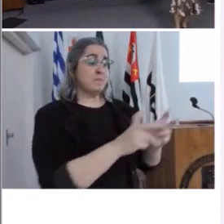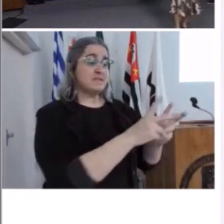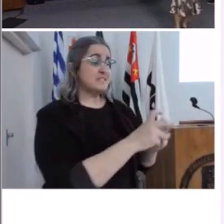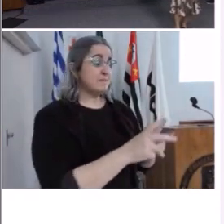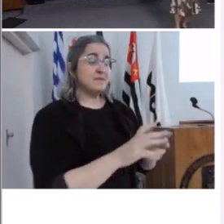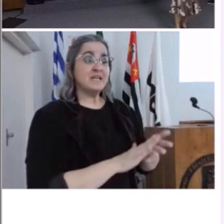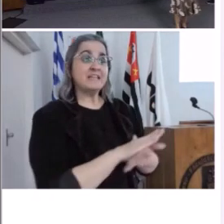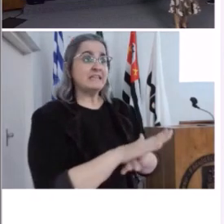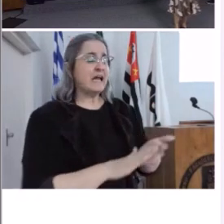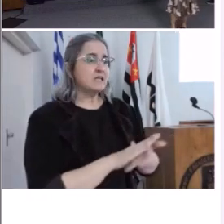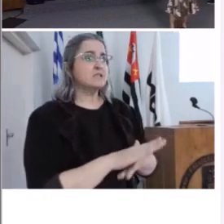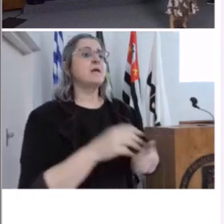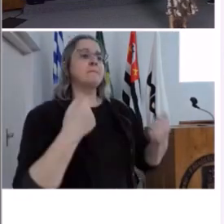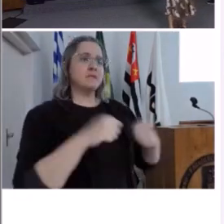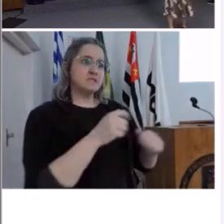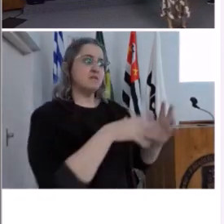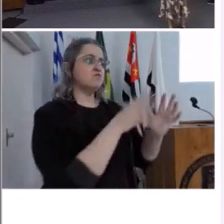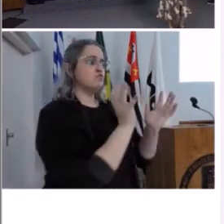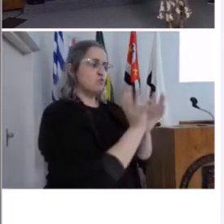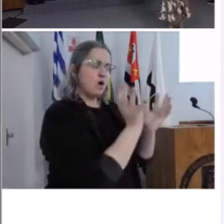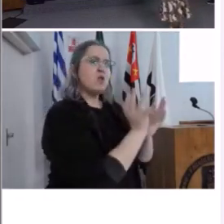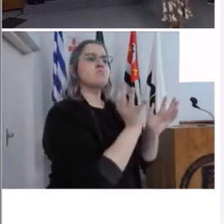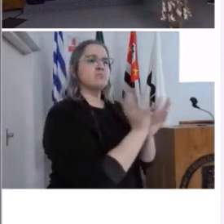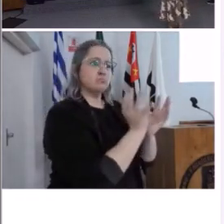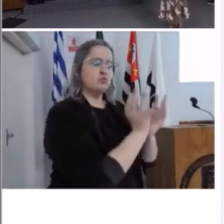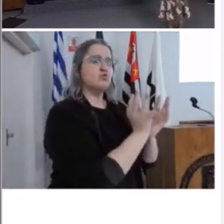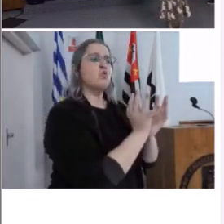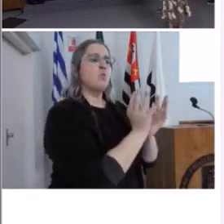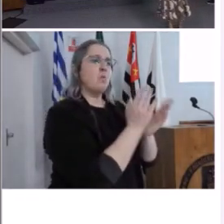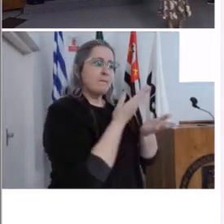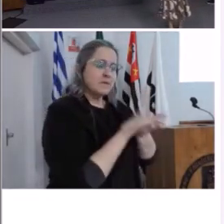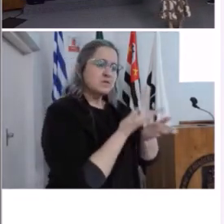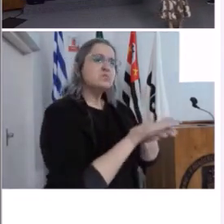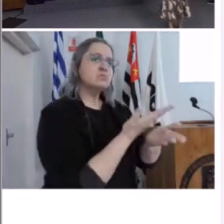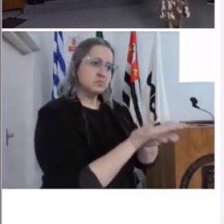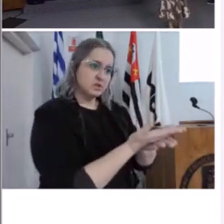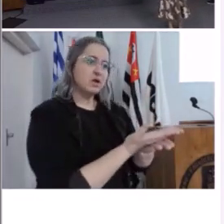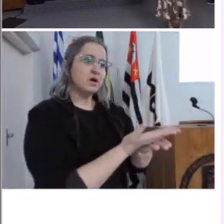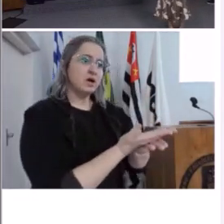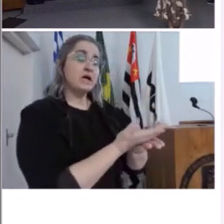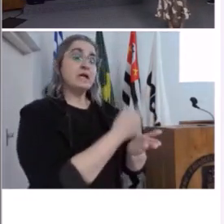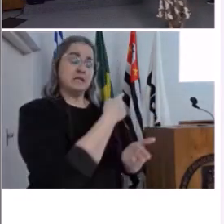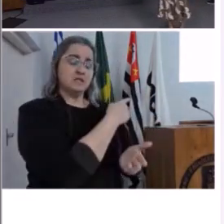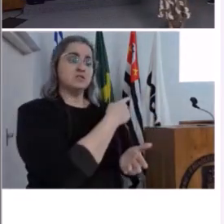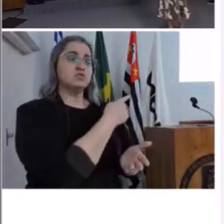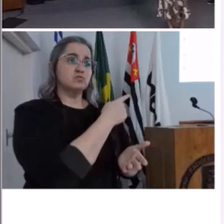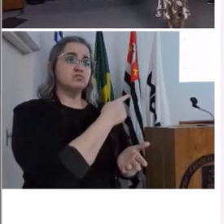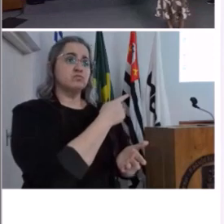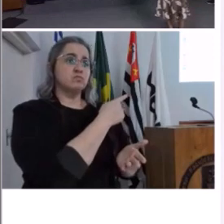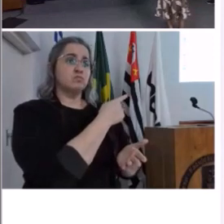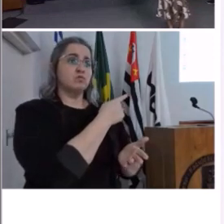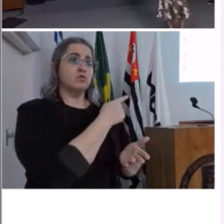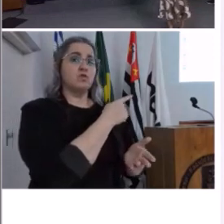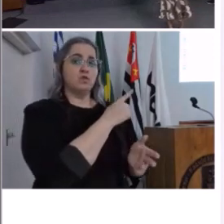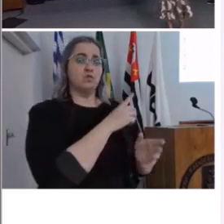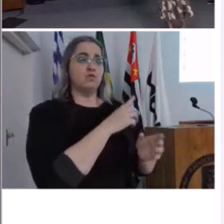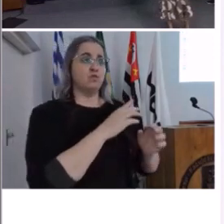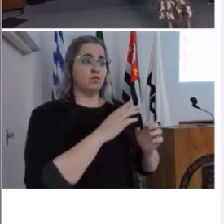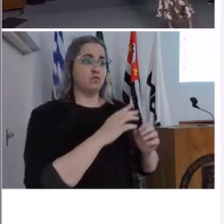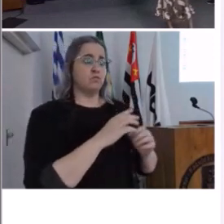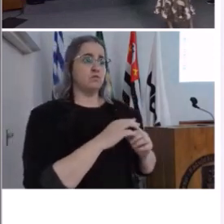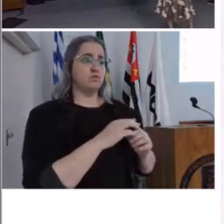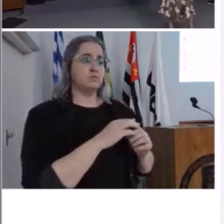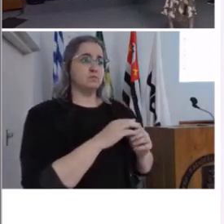Nós precisamos de uma equipe trans para avaliar. Inferindo, inclusive, nós publicamos esse caso no capítulo do livro do